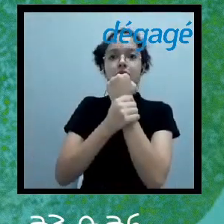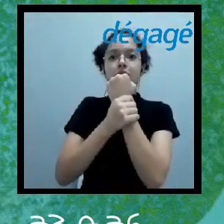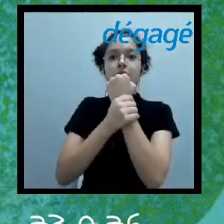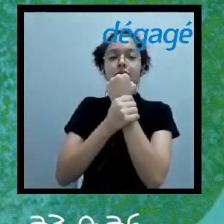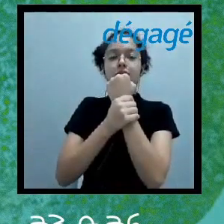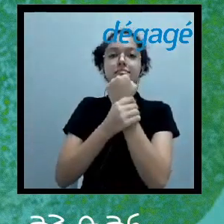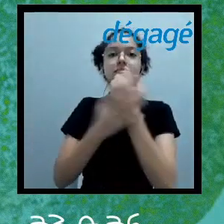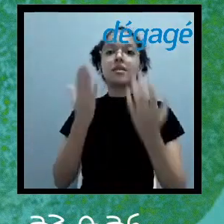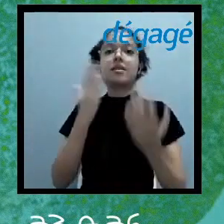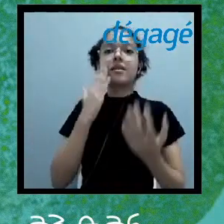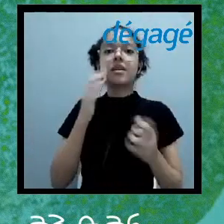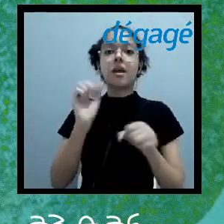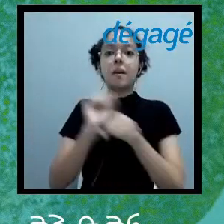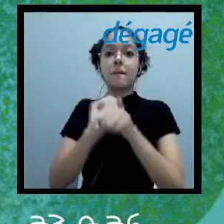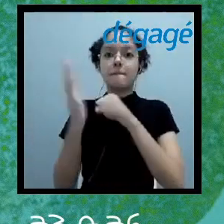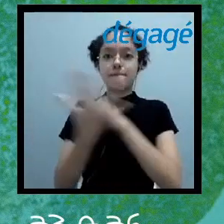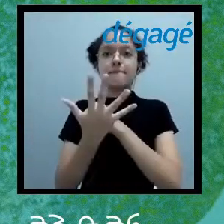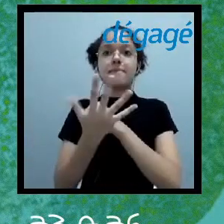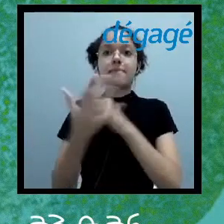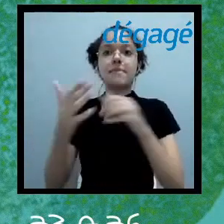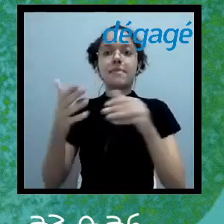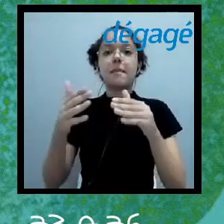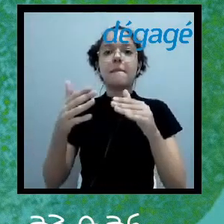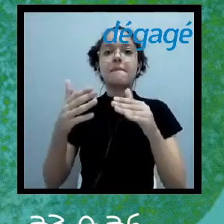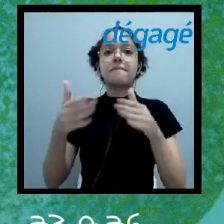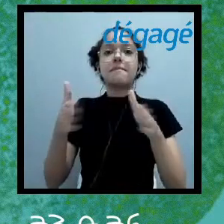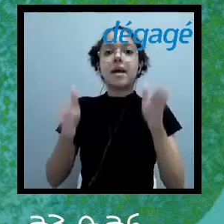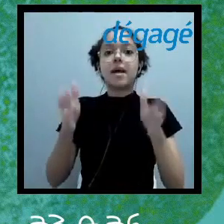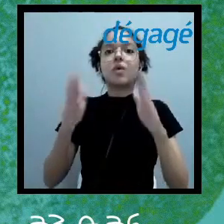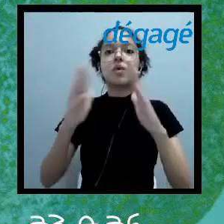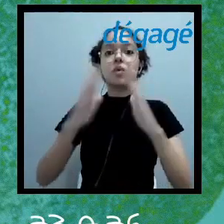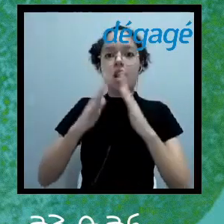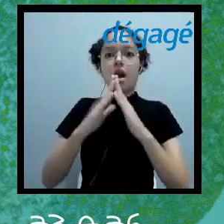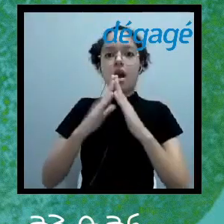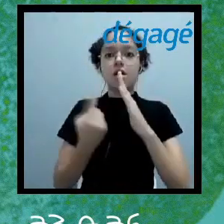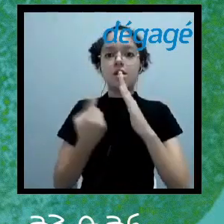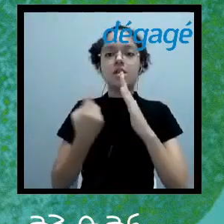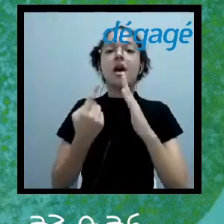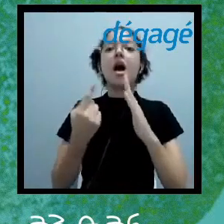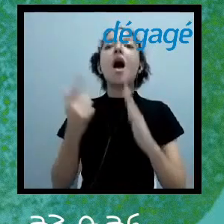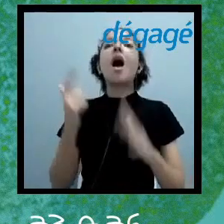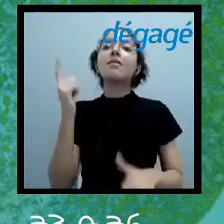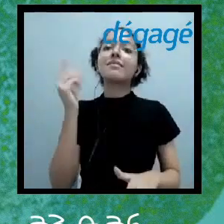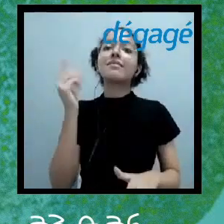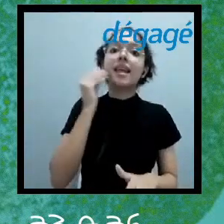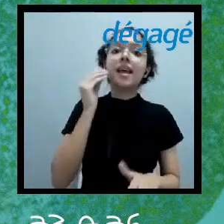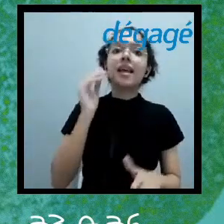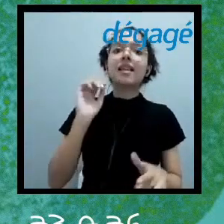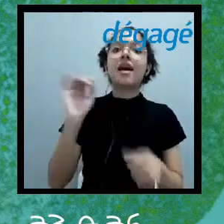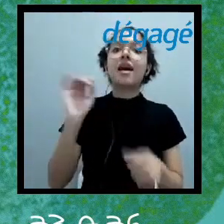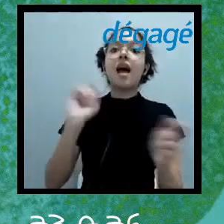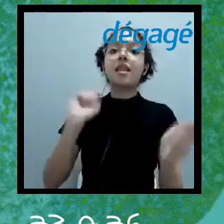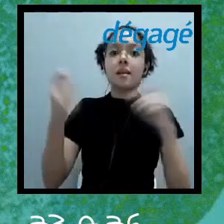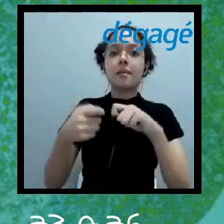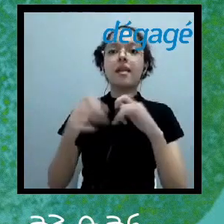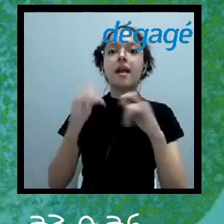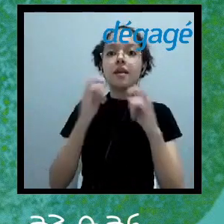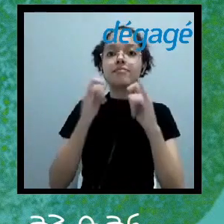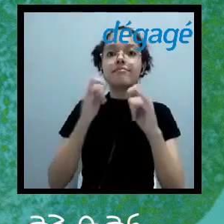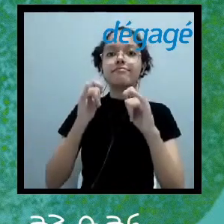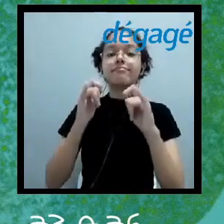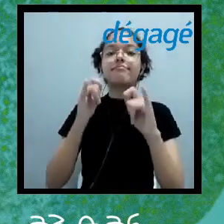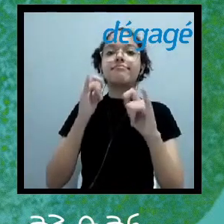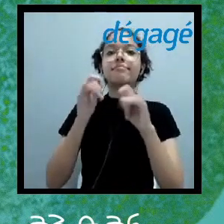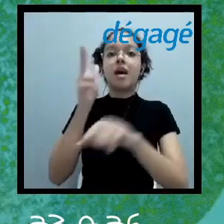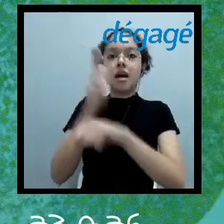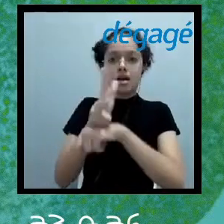na pandemia, por exemplo, a gente tem alguns que a gente consegue atender virtualmente. As mães têm o grupo delas online que